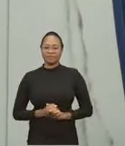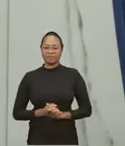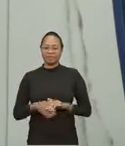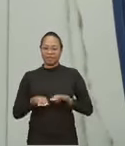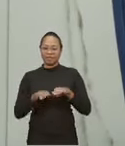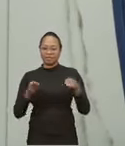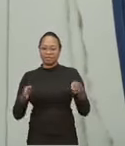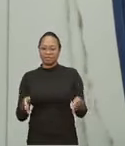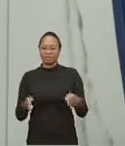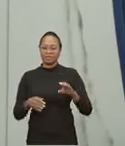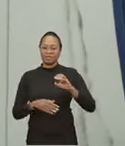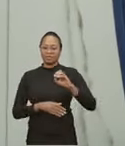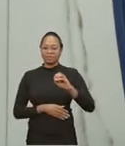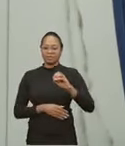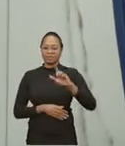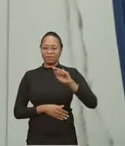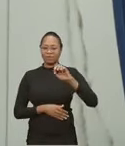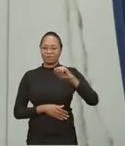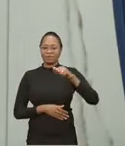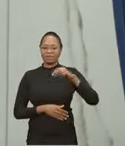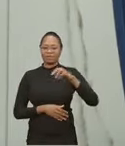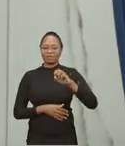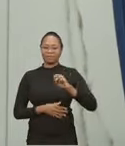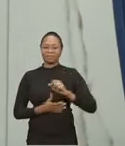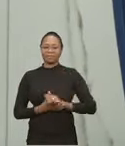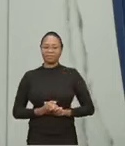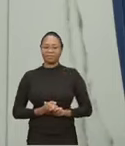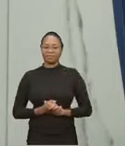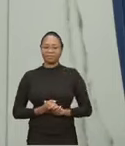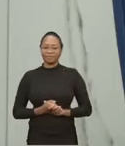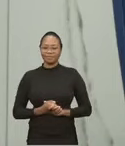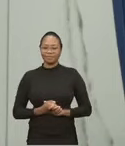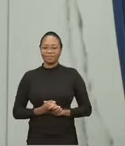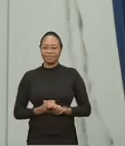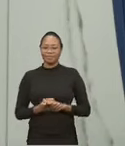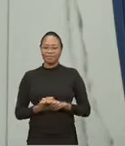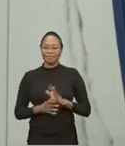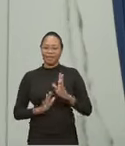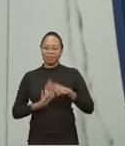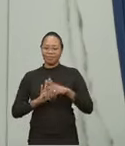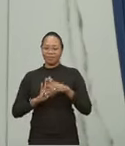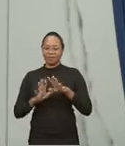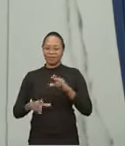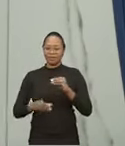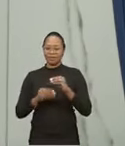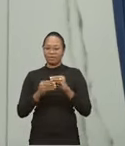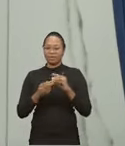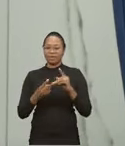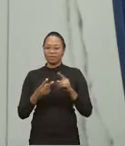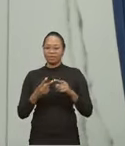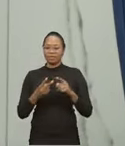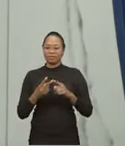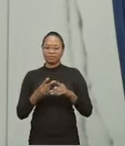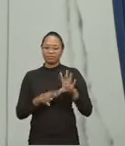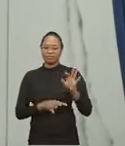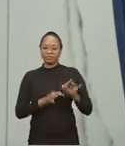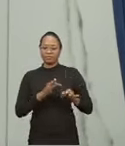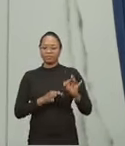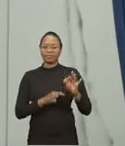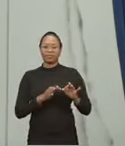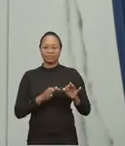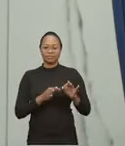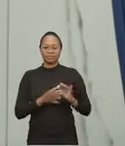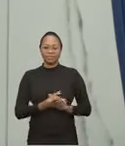Orgãs, Amor e da outras providências. O projeto de lei vem acompanhado do parecer da Comissão de